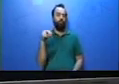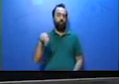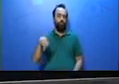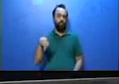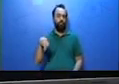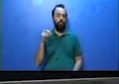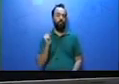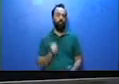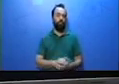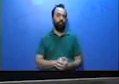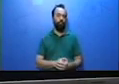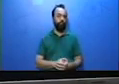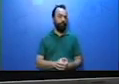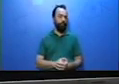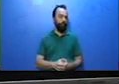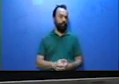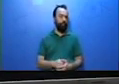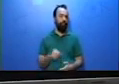N?